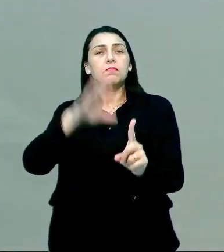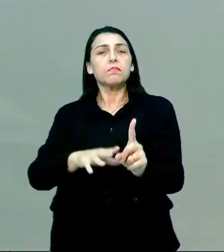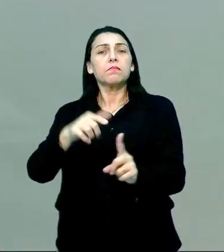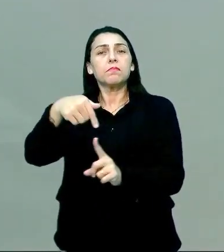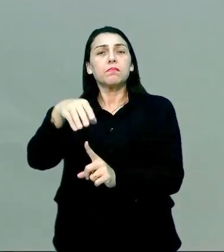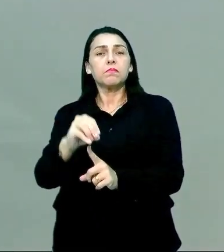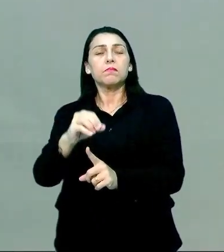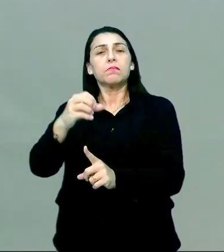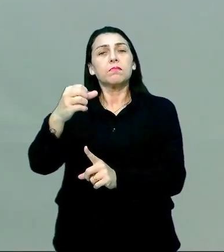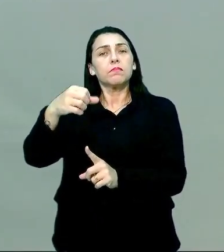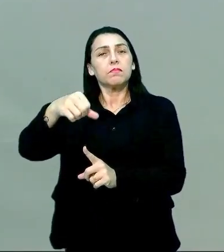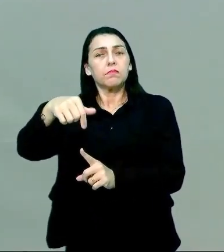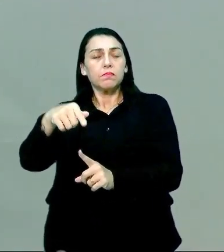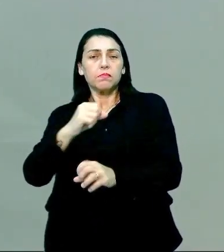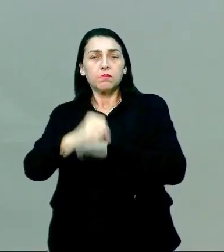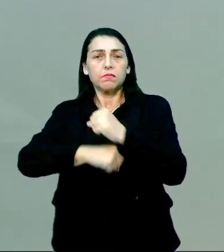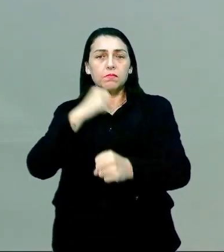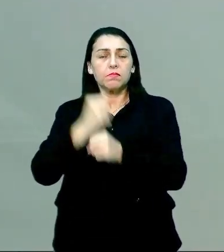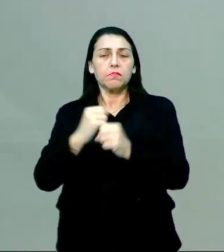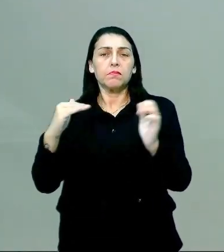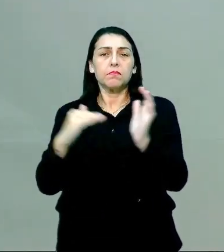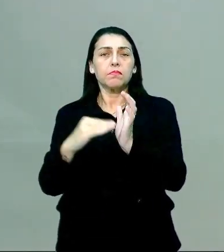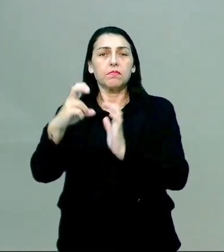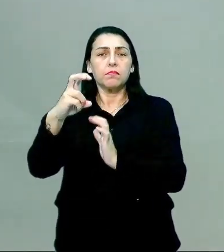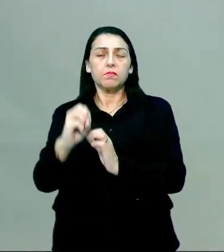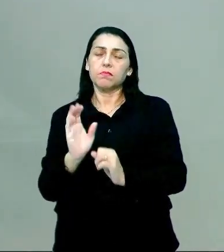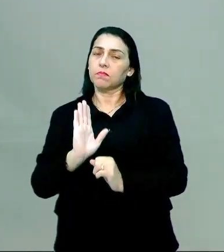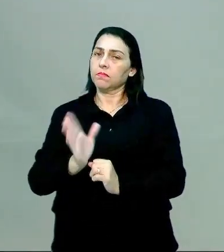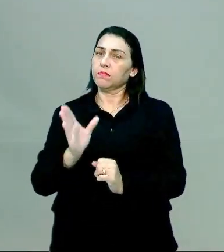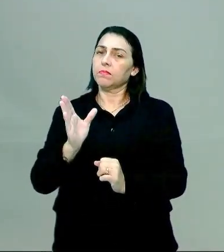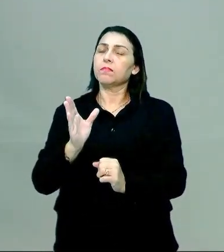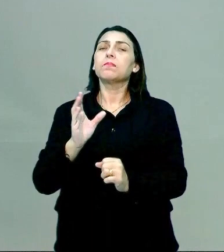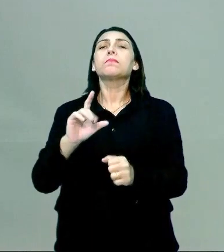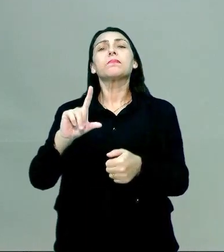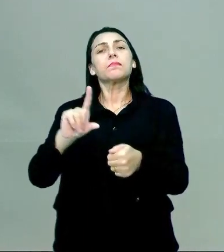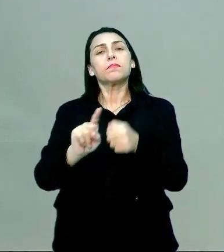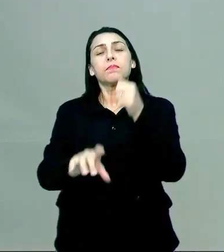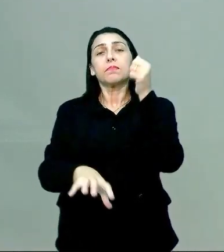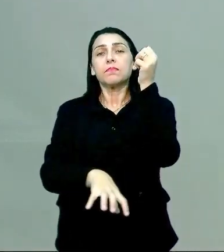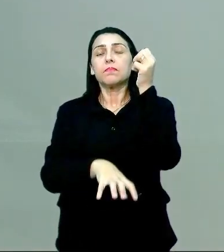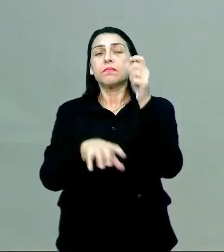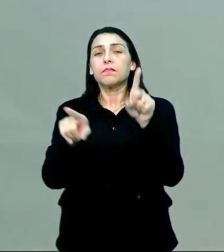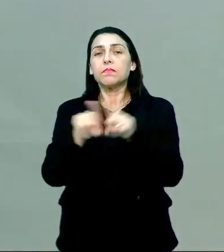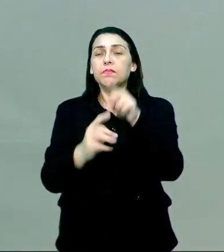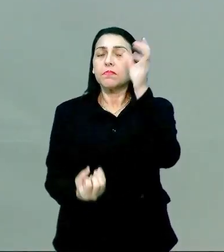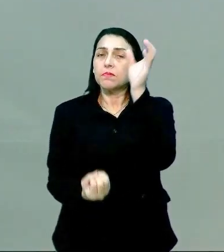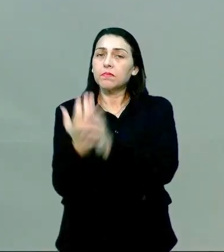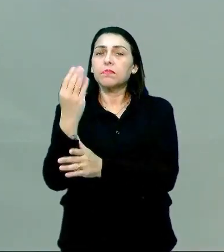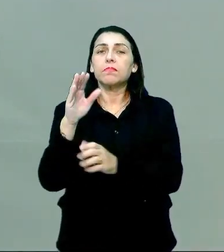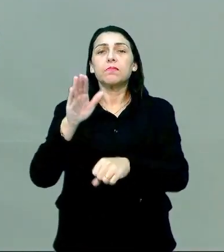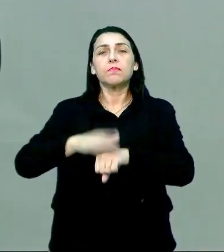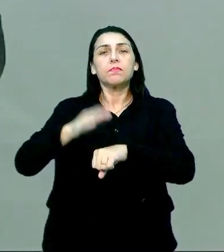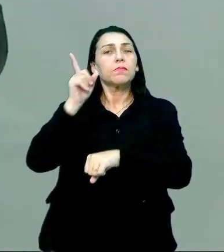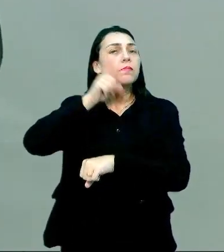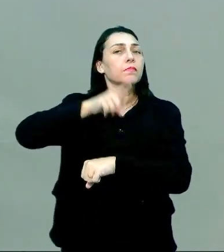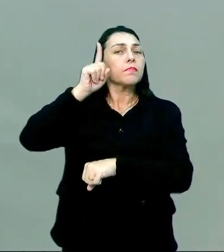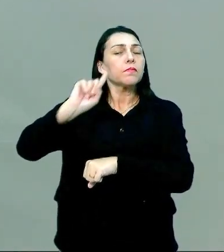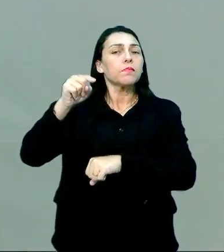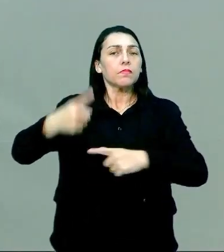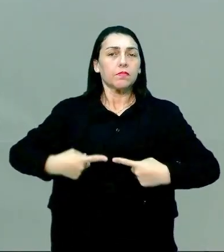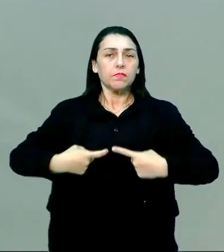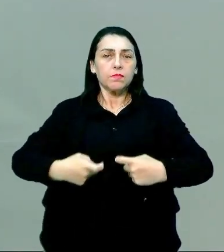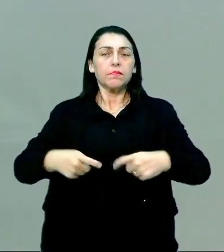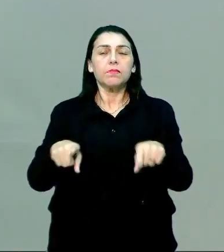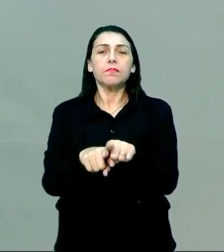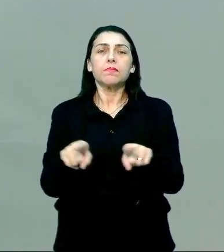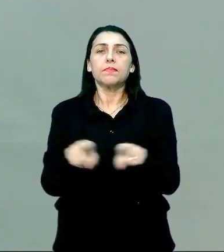70, 60, até 50 já, vem dessa vertente mais americana, pós-guerra. Então veja